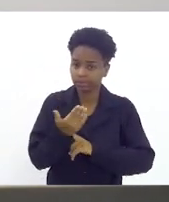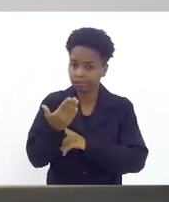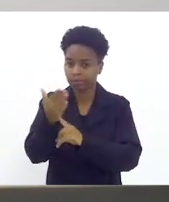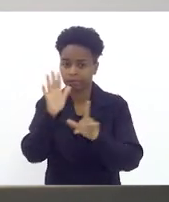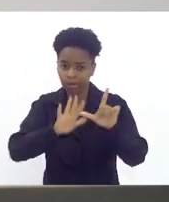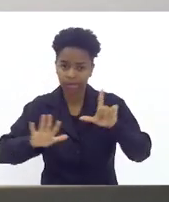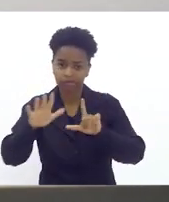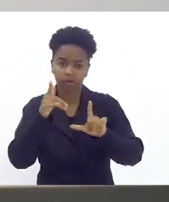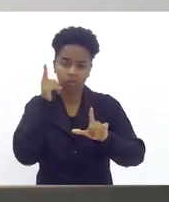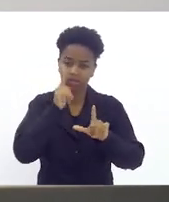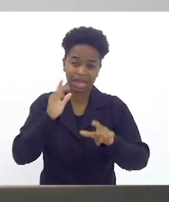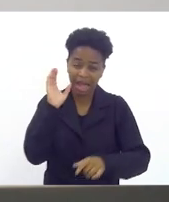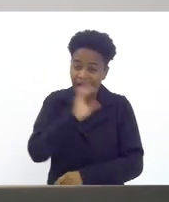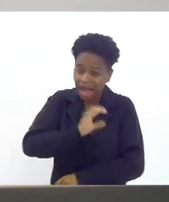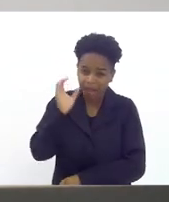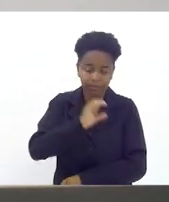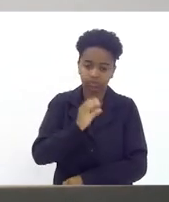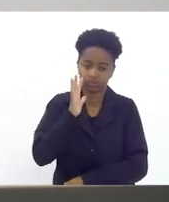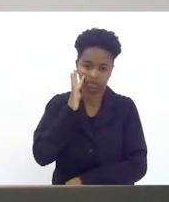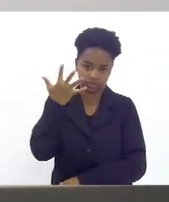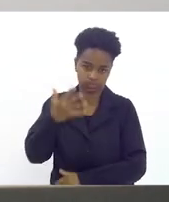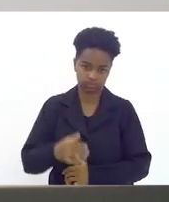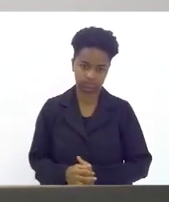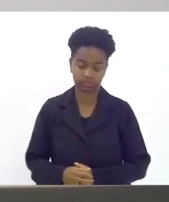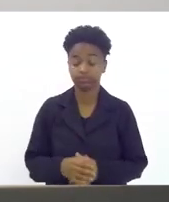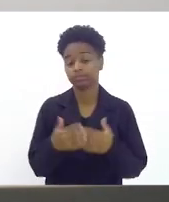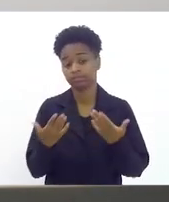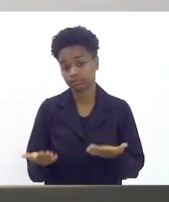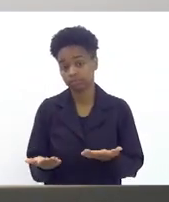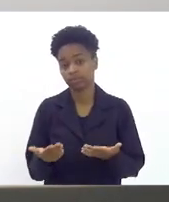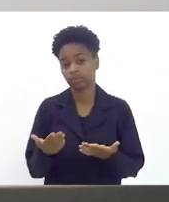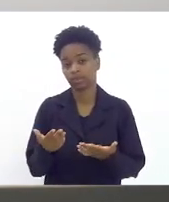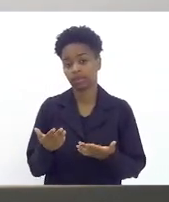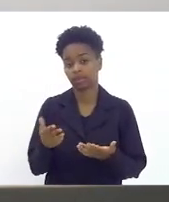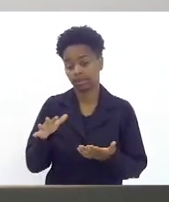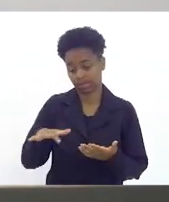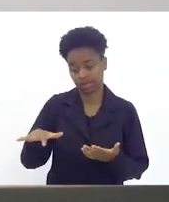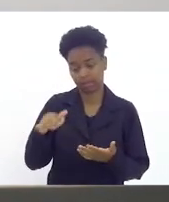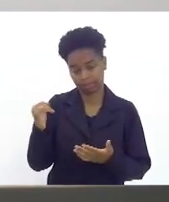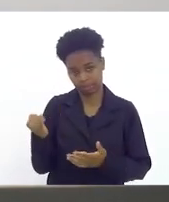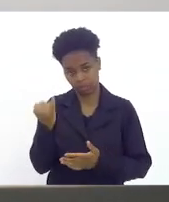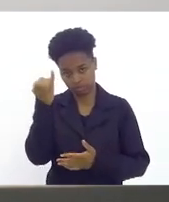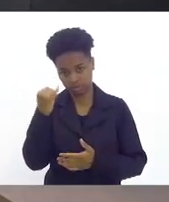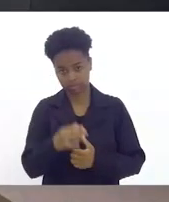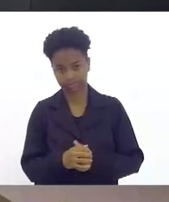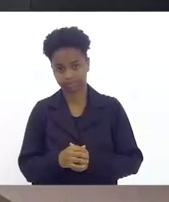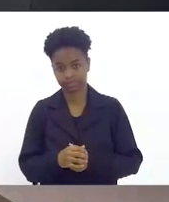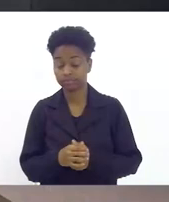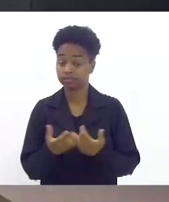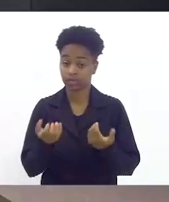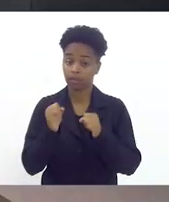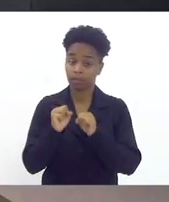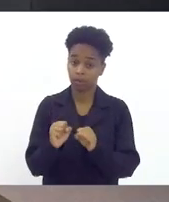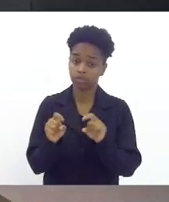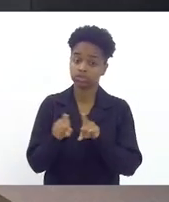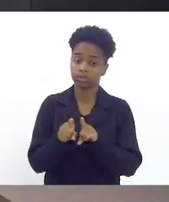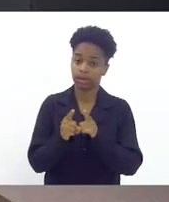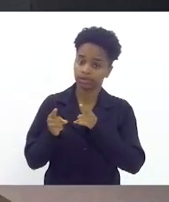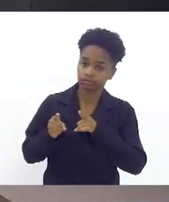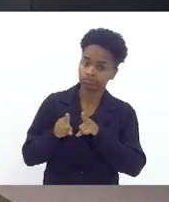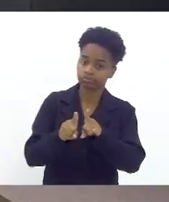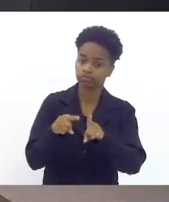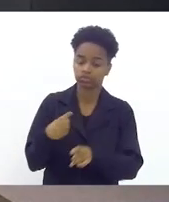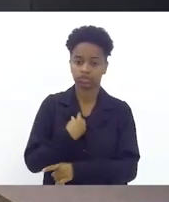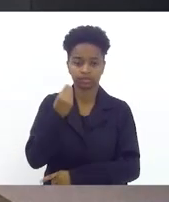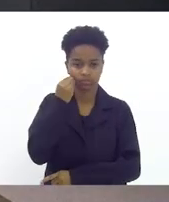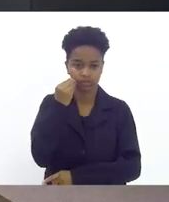cruzamento análise para validação então Esse aspecto é bem importante o que pode também ser feito em paralelo a gente tem